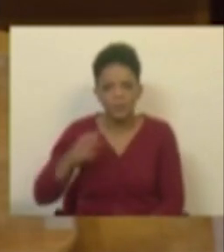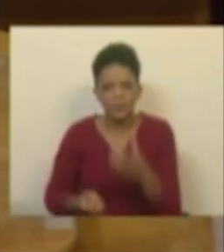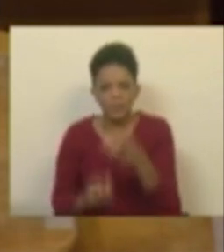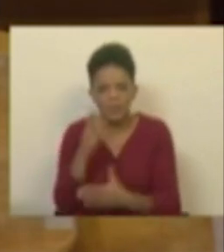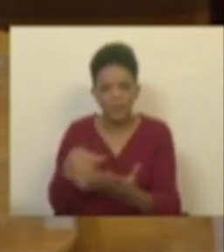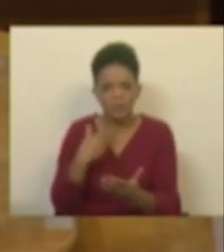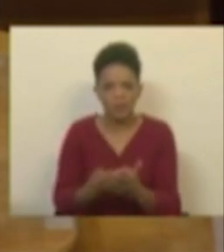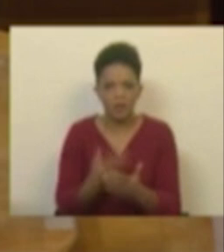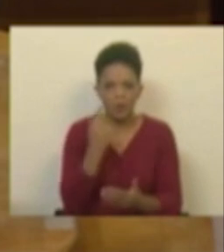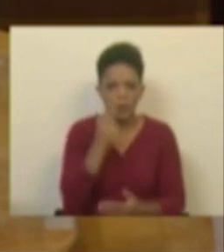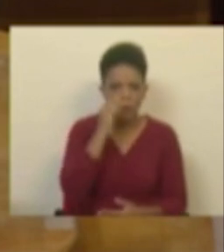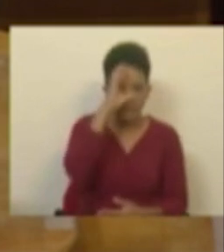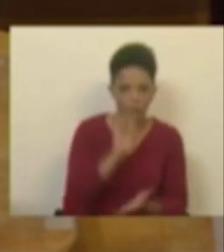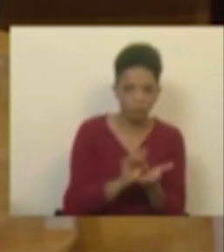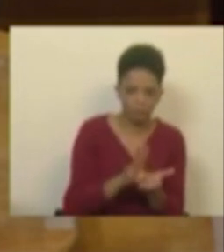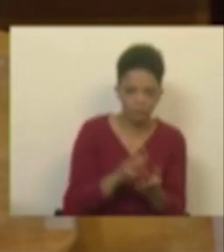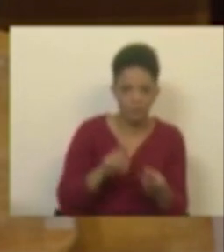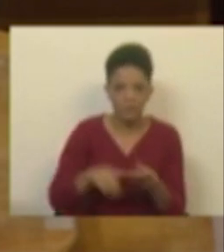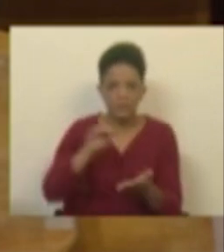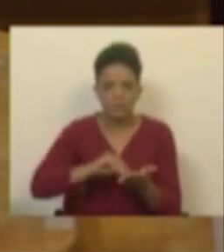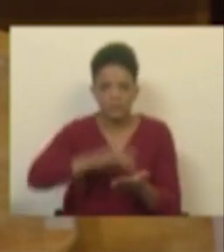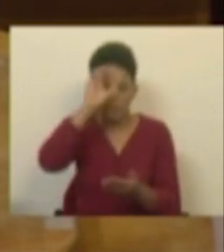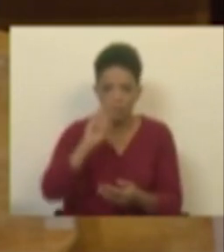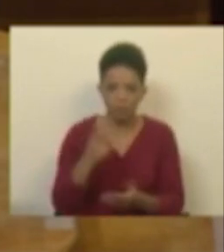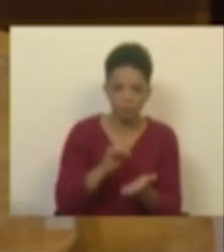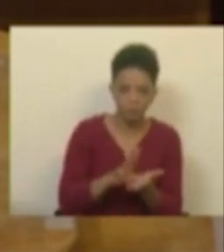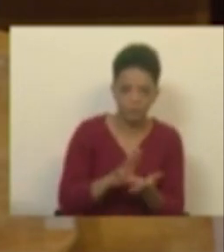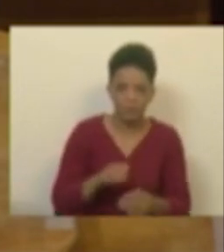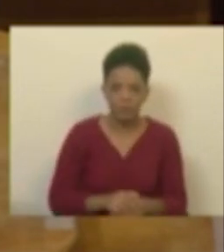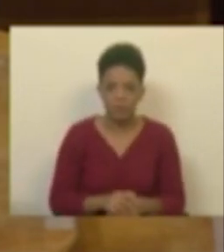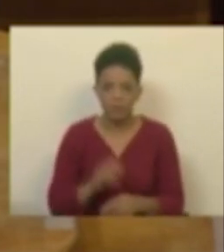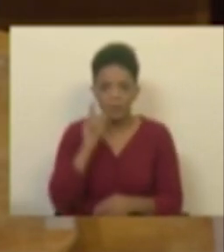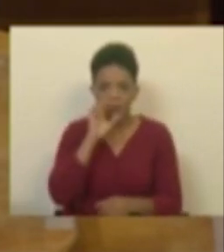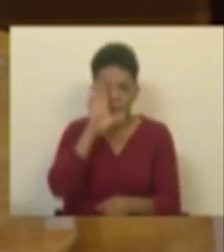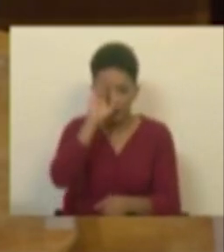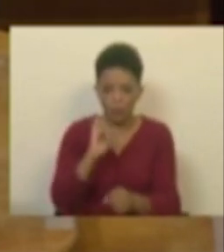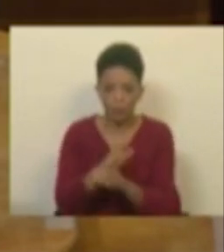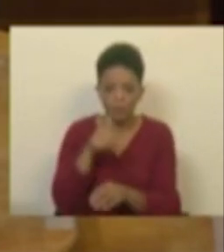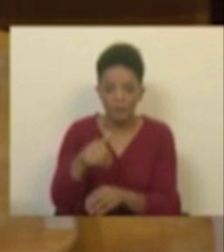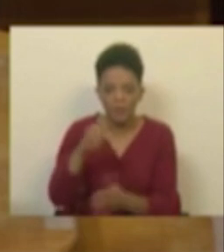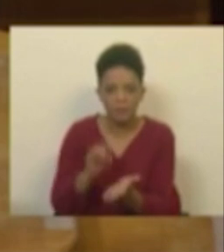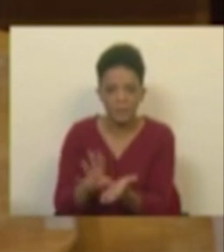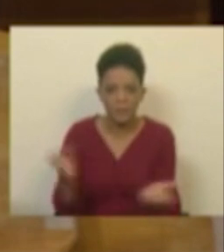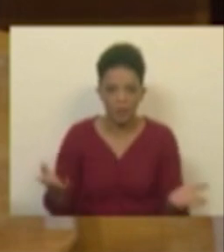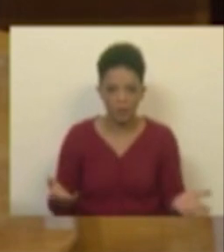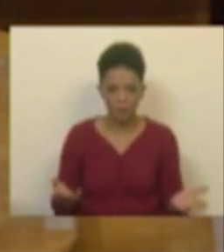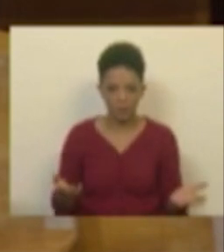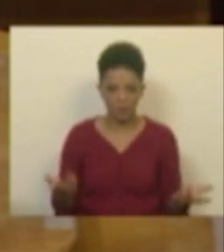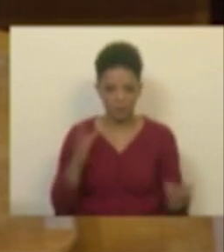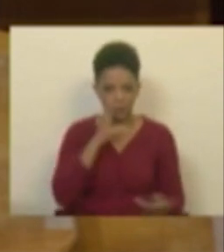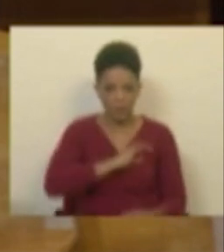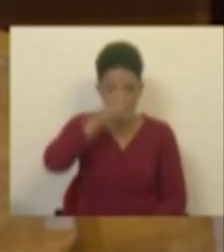consegue demitir um ministro, dois secretários de Estado e deixa outro ministro à porta da demissão. Portanto,